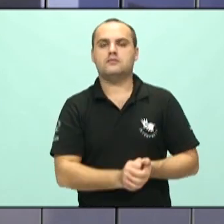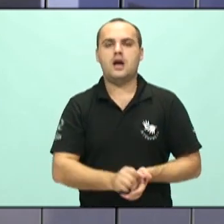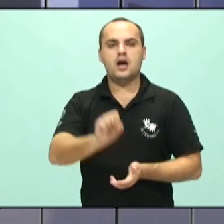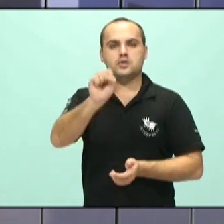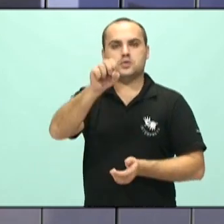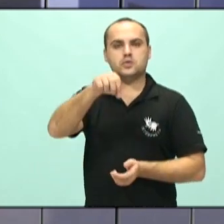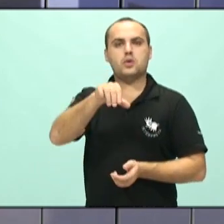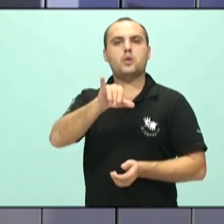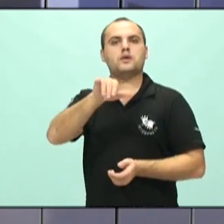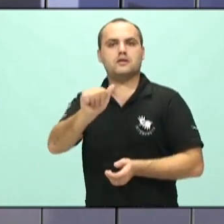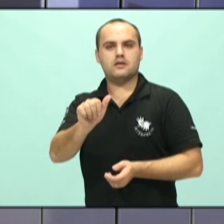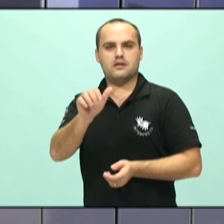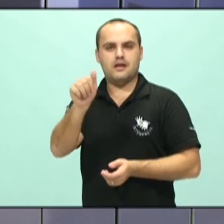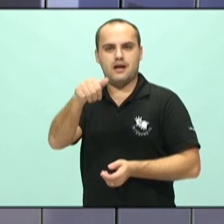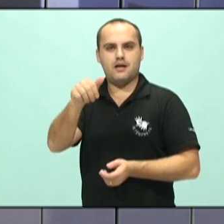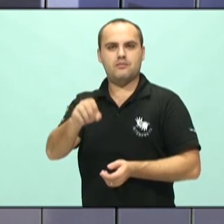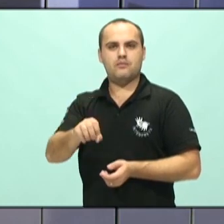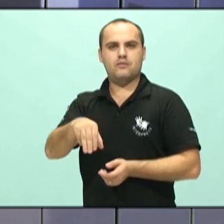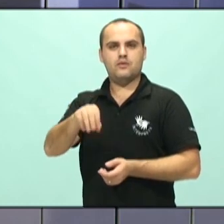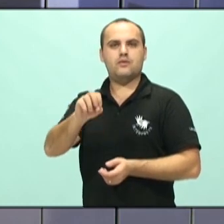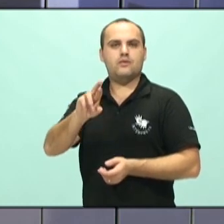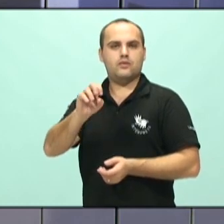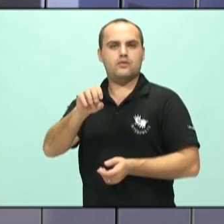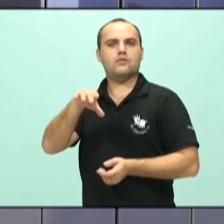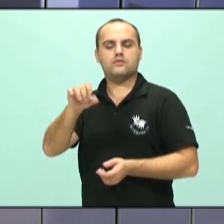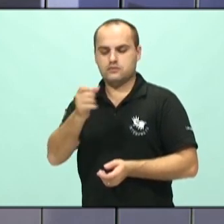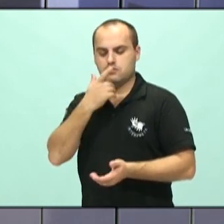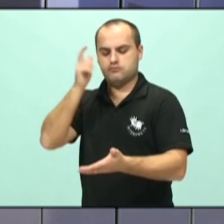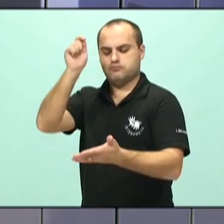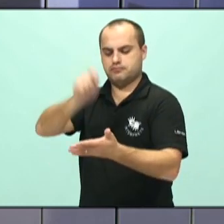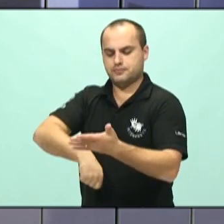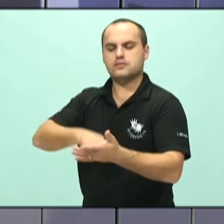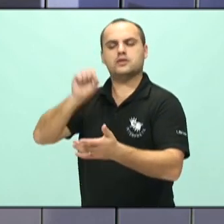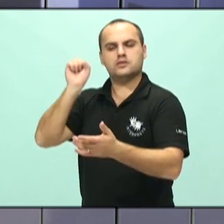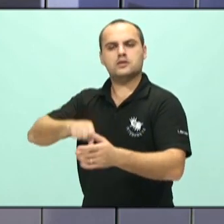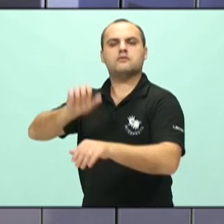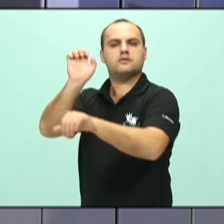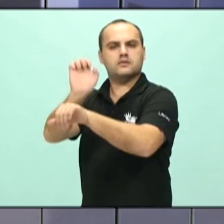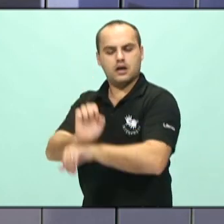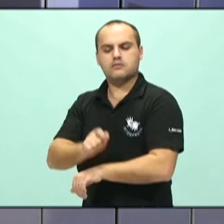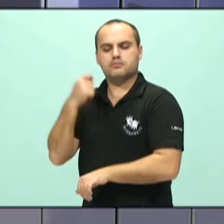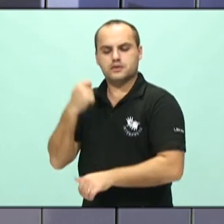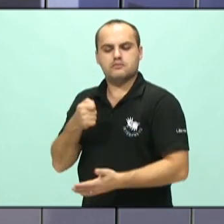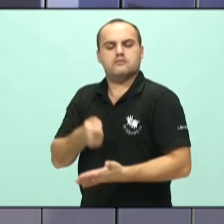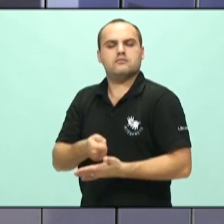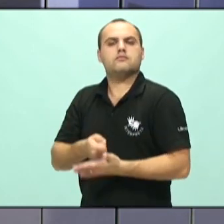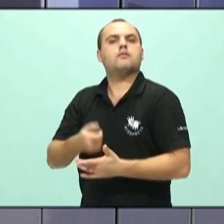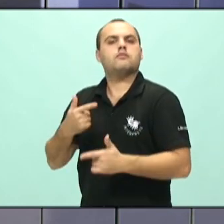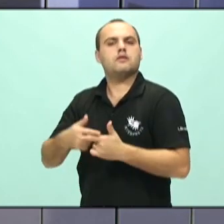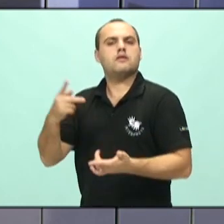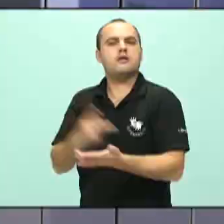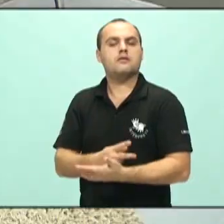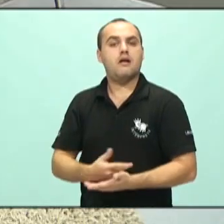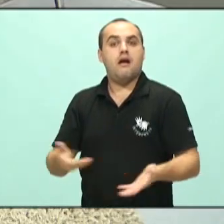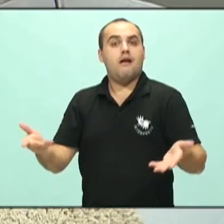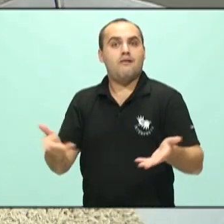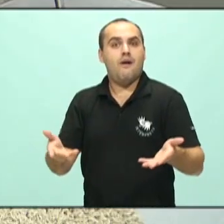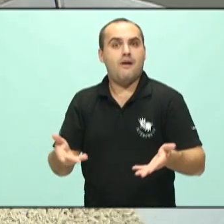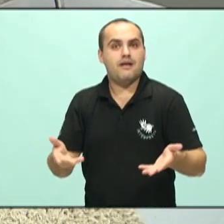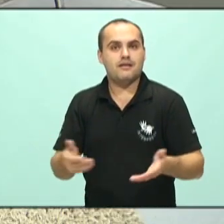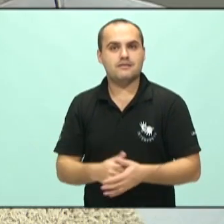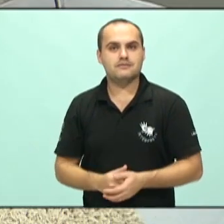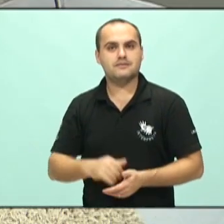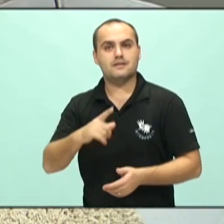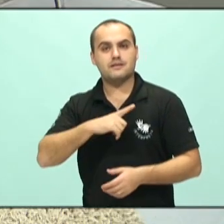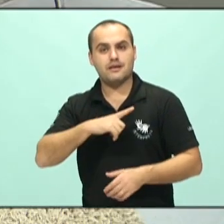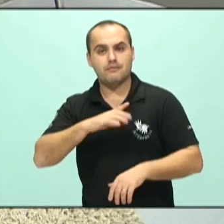Sônia Moroso Terres deu o canetaço lá e disse, não, o Estado tem que cumprir porque realmente está errado. Então, só agora que saiu. Agora tem